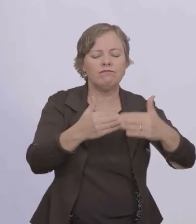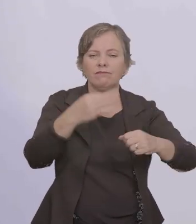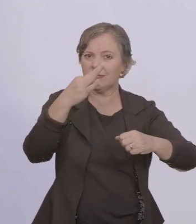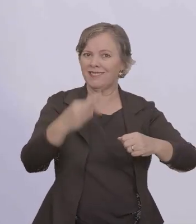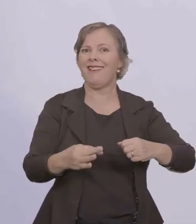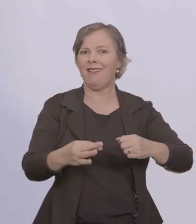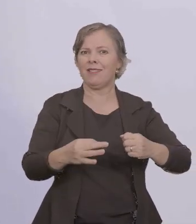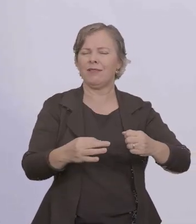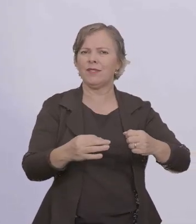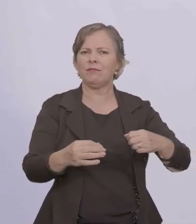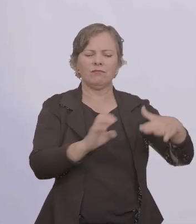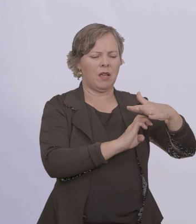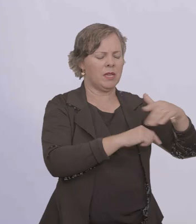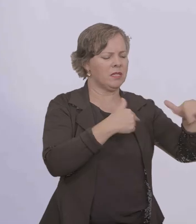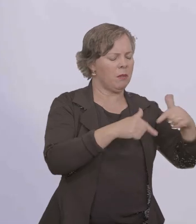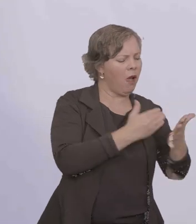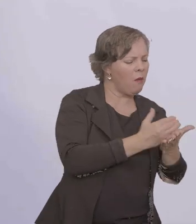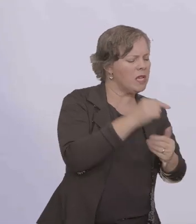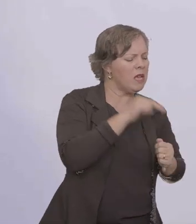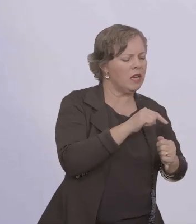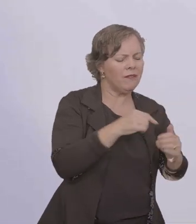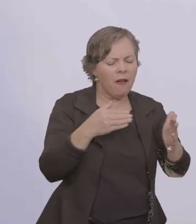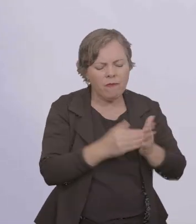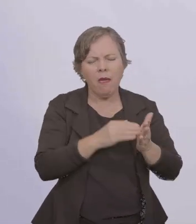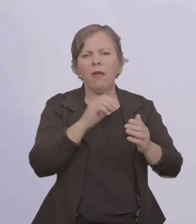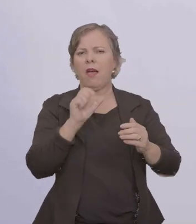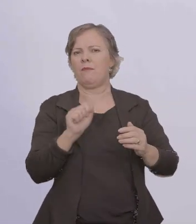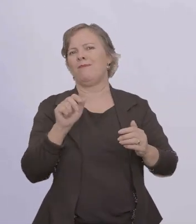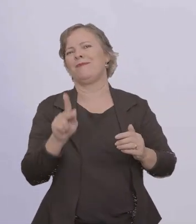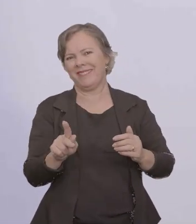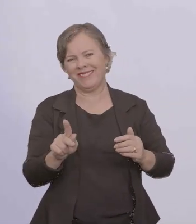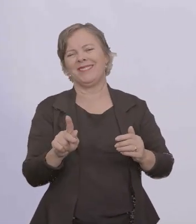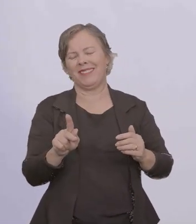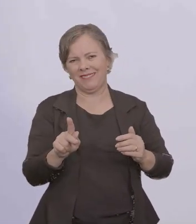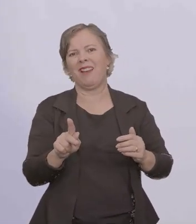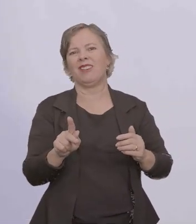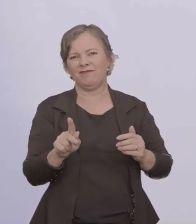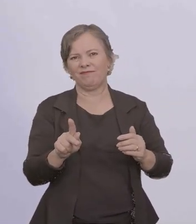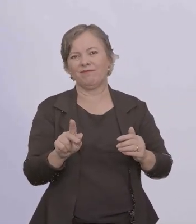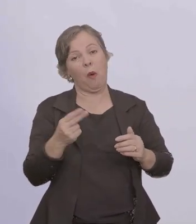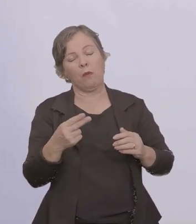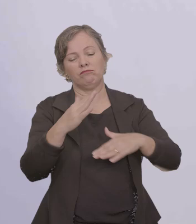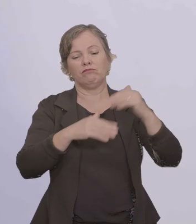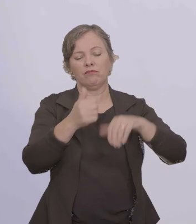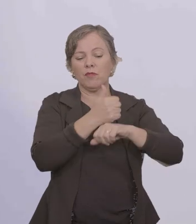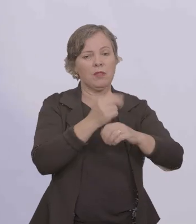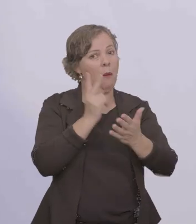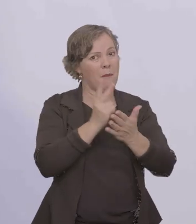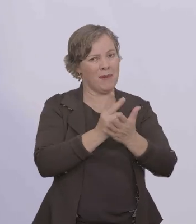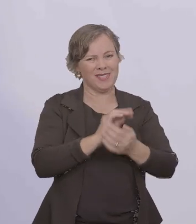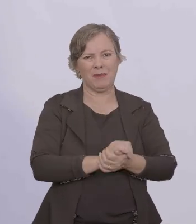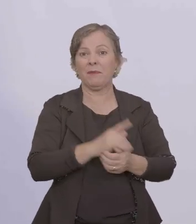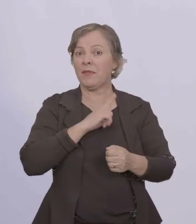sólida, iniciar o seu percurso profissional em uma empresa e terminar naquela mesma empresa ou naquele mesmo segmento.